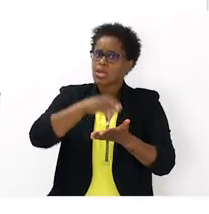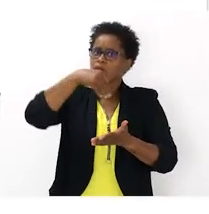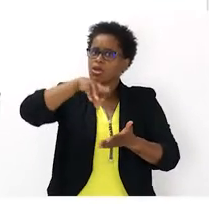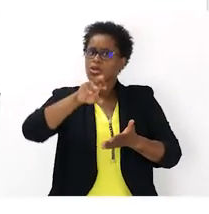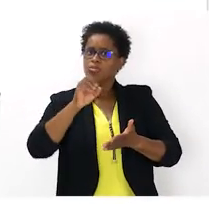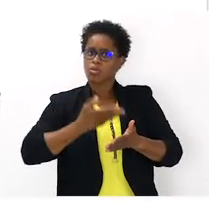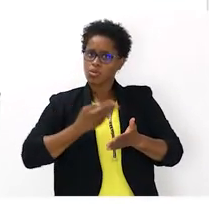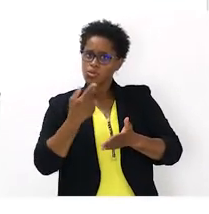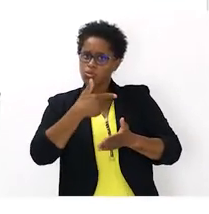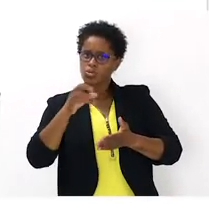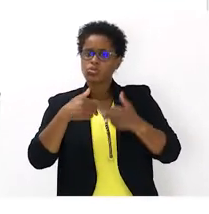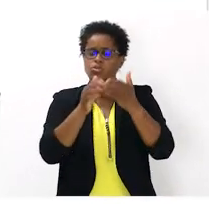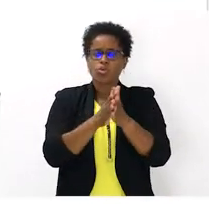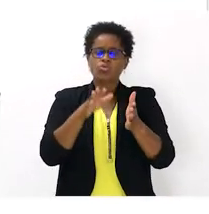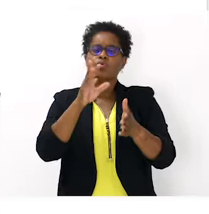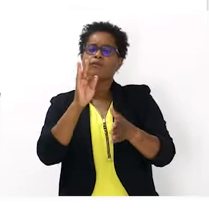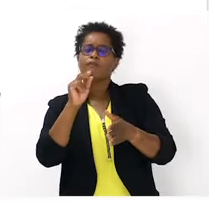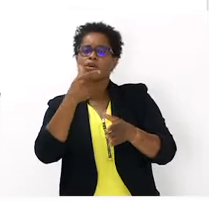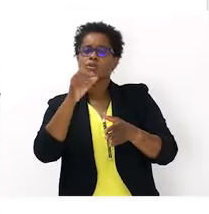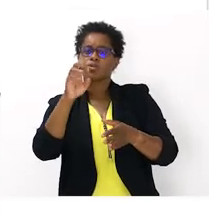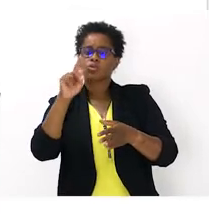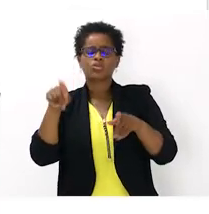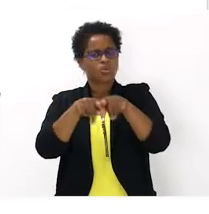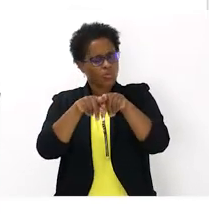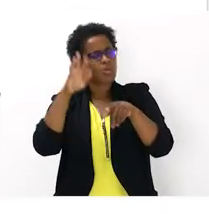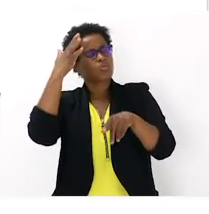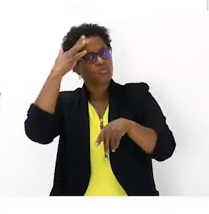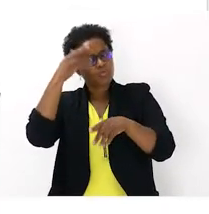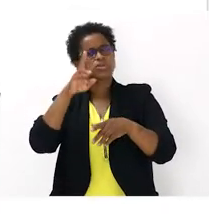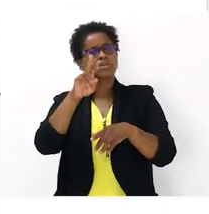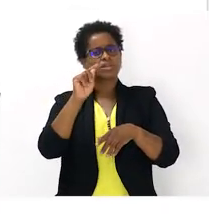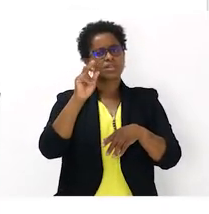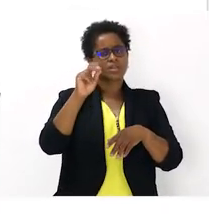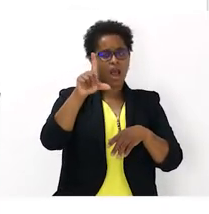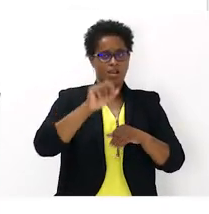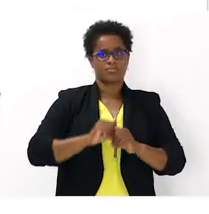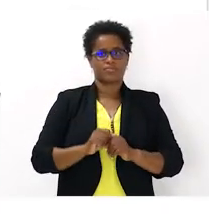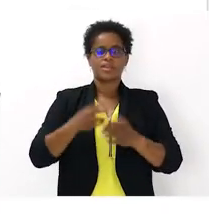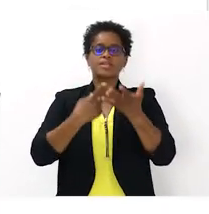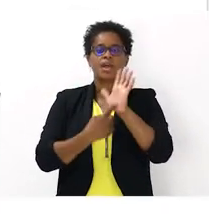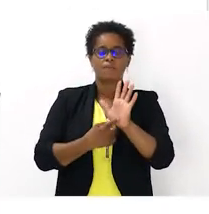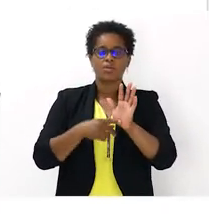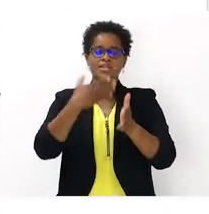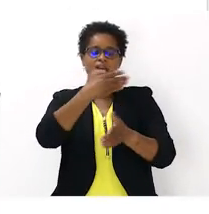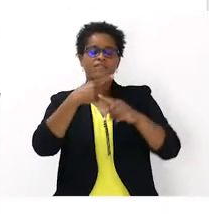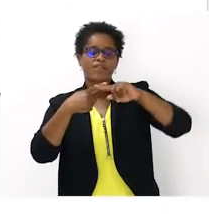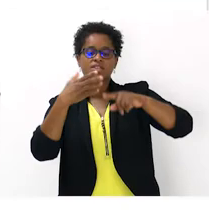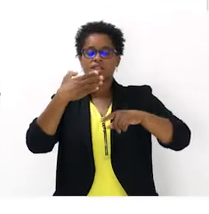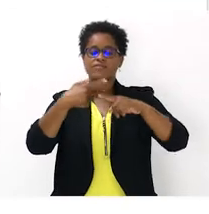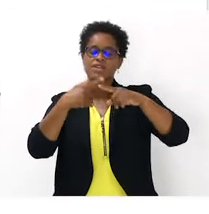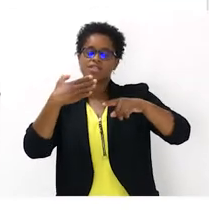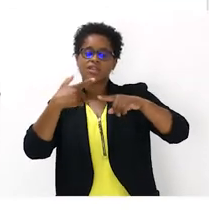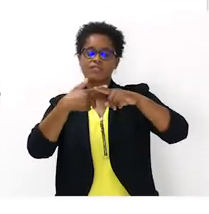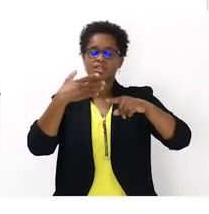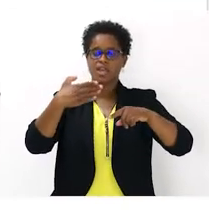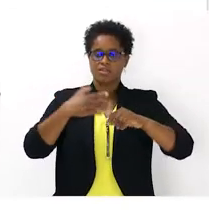produto na qual todos os fatores são mesmo números real. Exemplo, 7 vezes 7 vezes